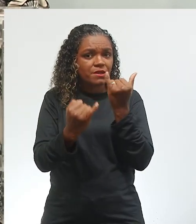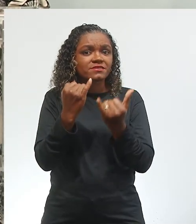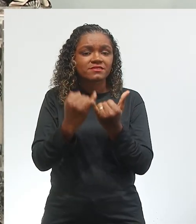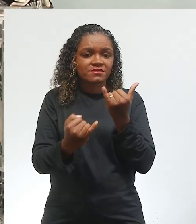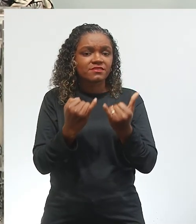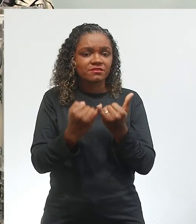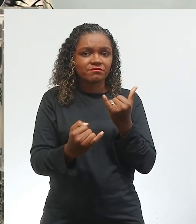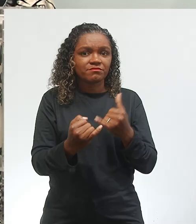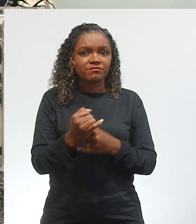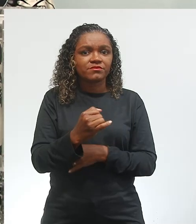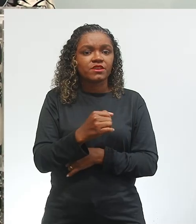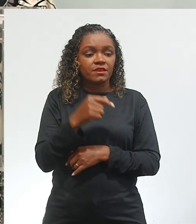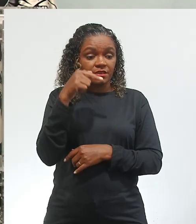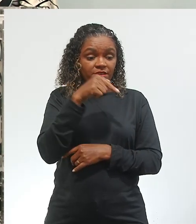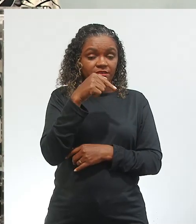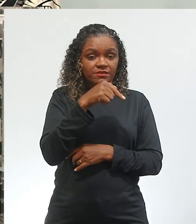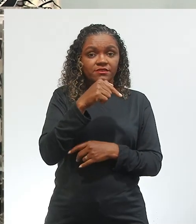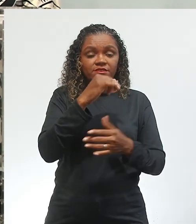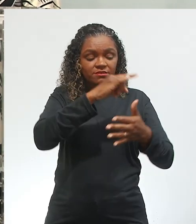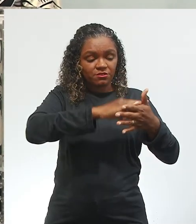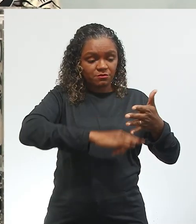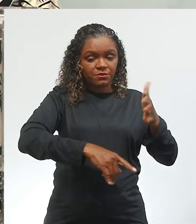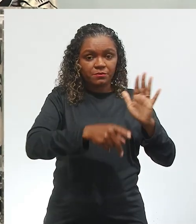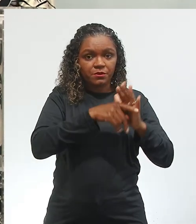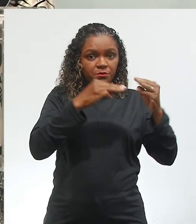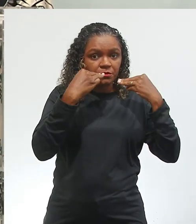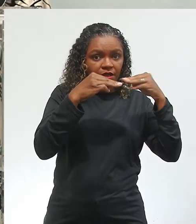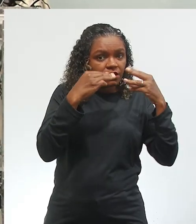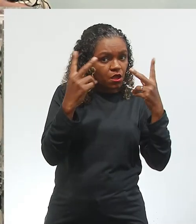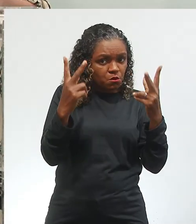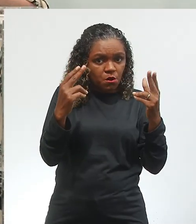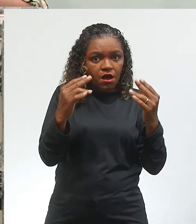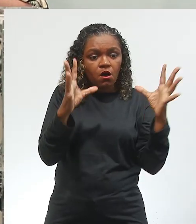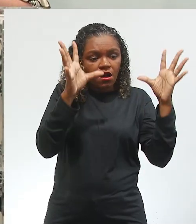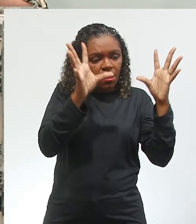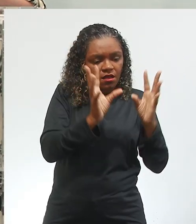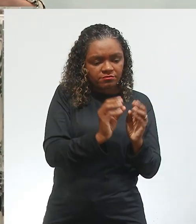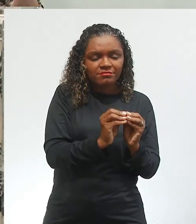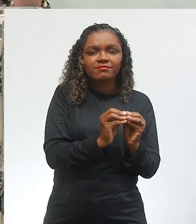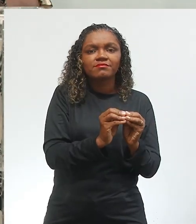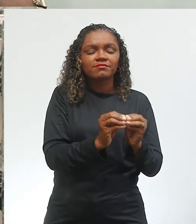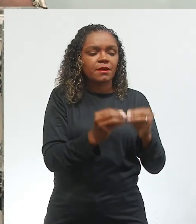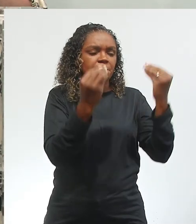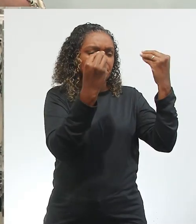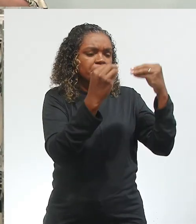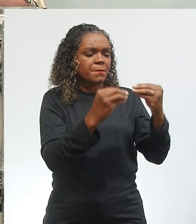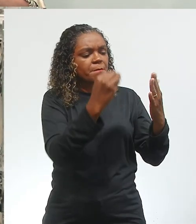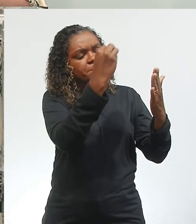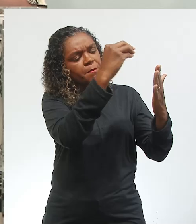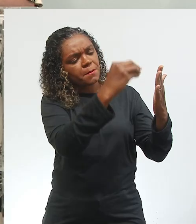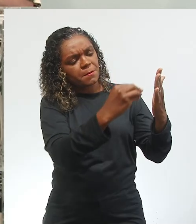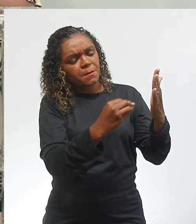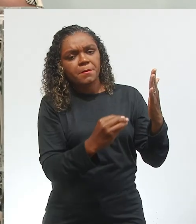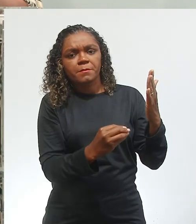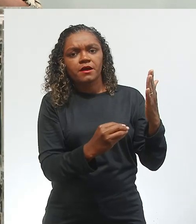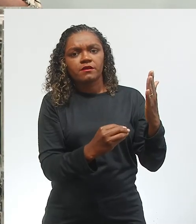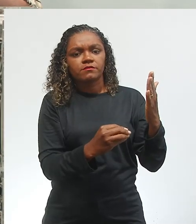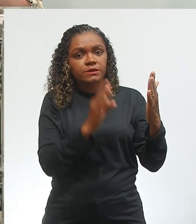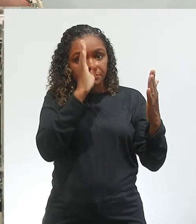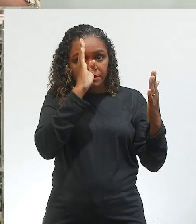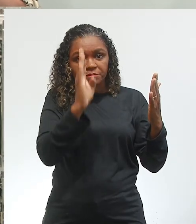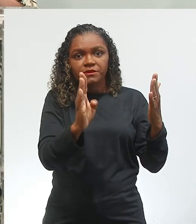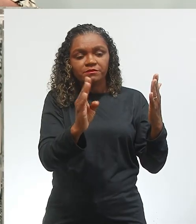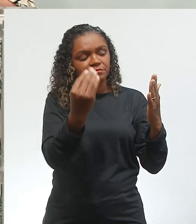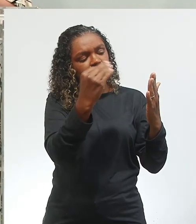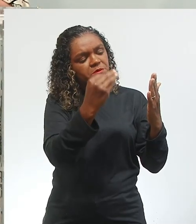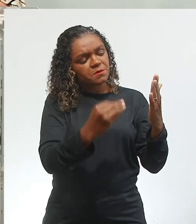É mais ou menos isso que é o sumário executivo na questão do plano de marketing. Você vai fazer um resumo de todos